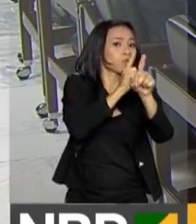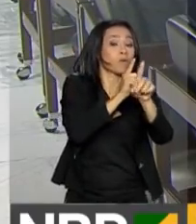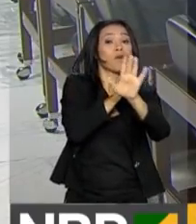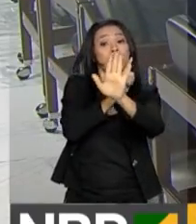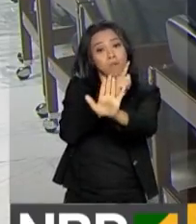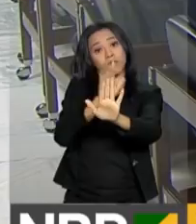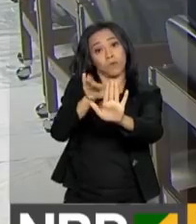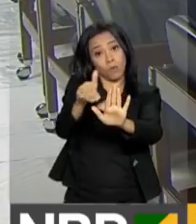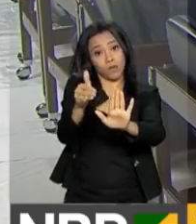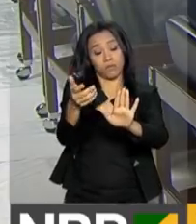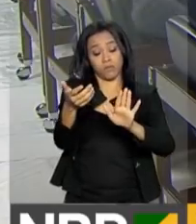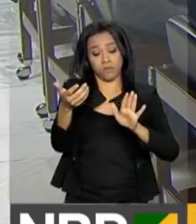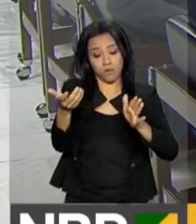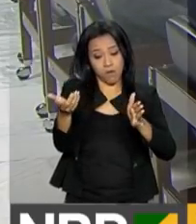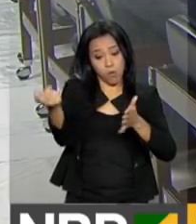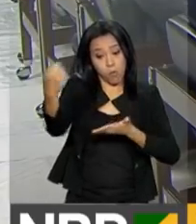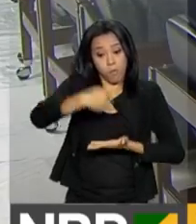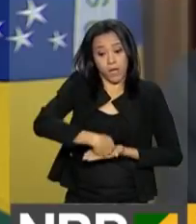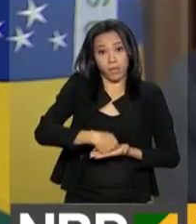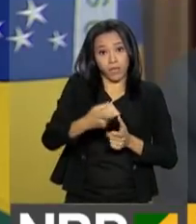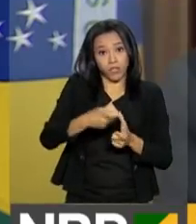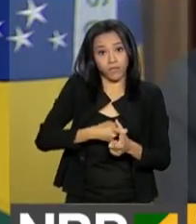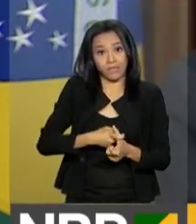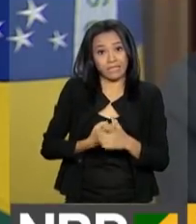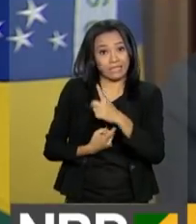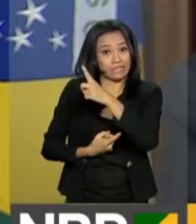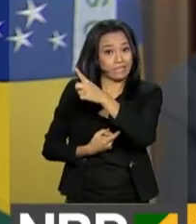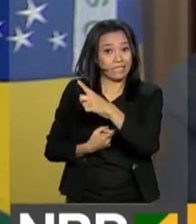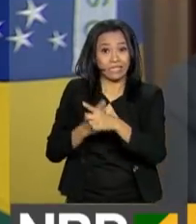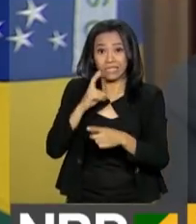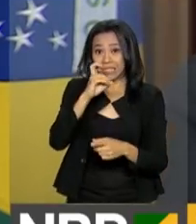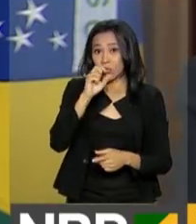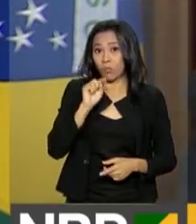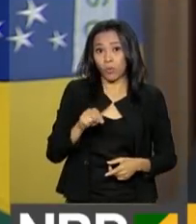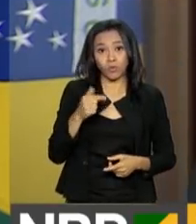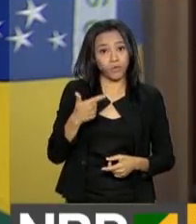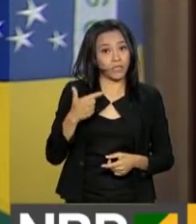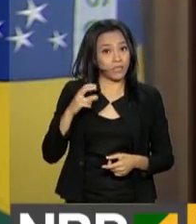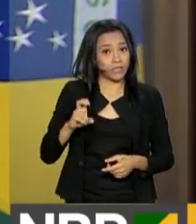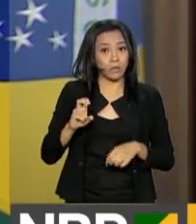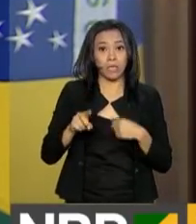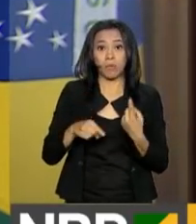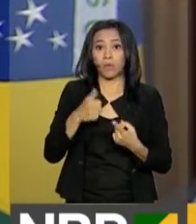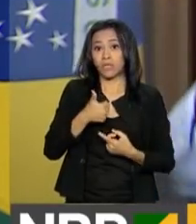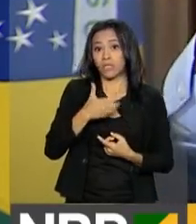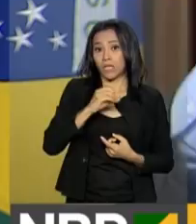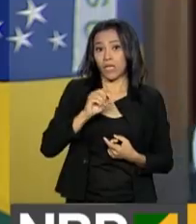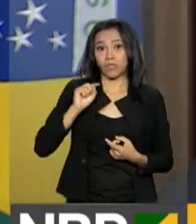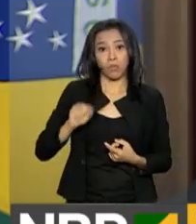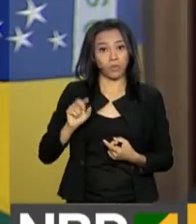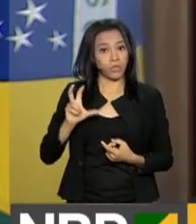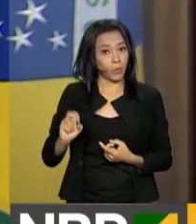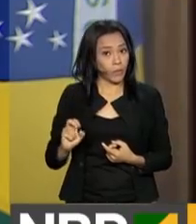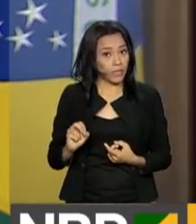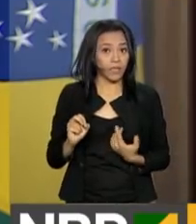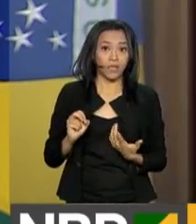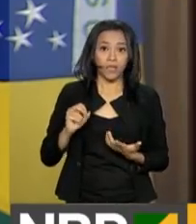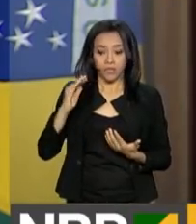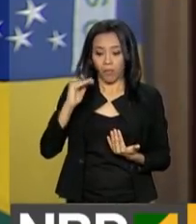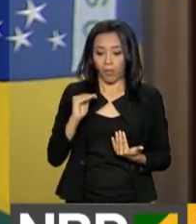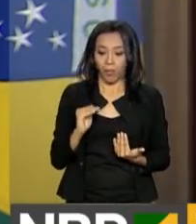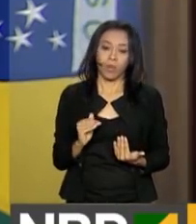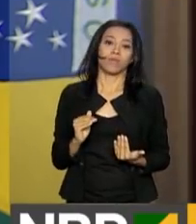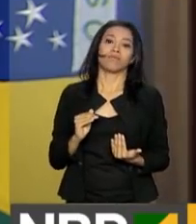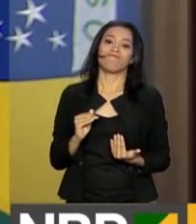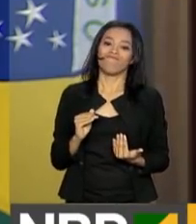retomou o pagamento da dívida começou com cinco pontos 25 depois 10.50 e assim sucessivamente